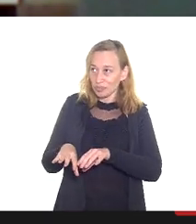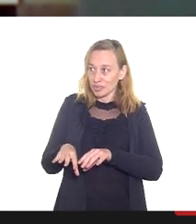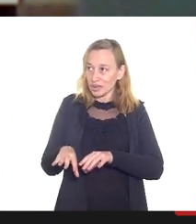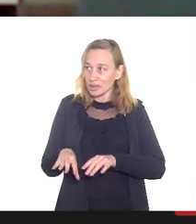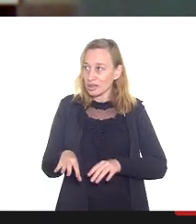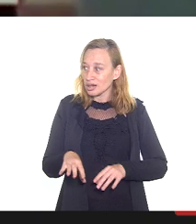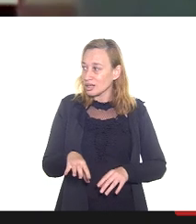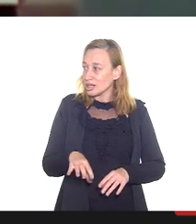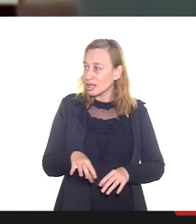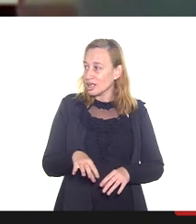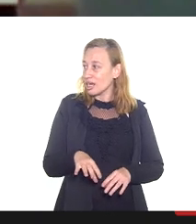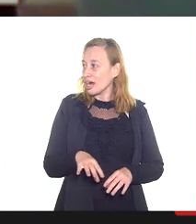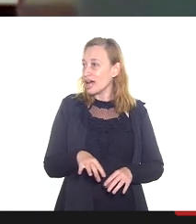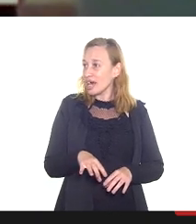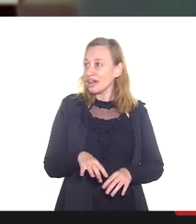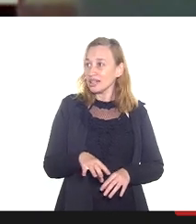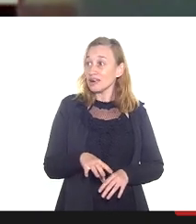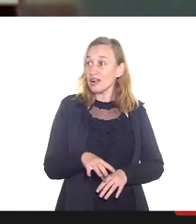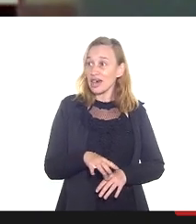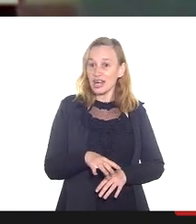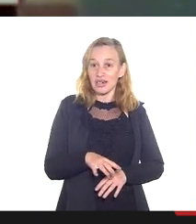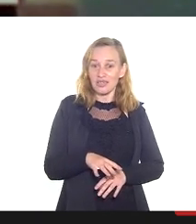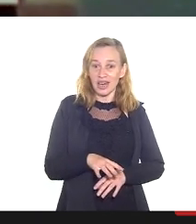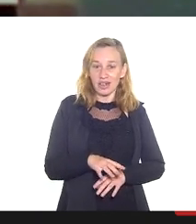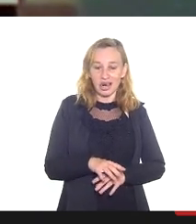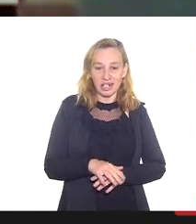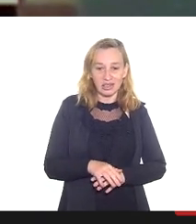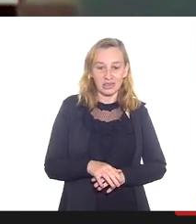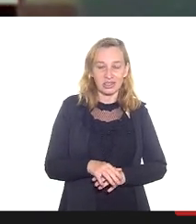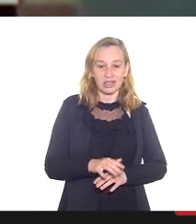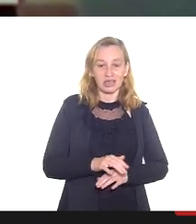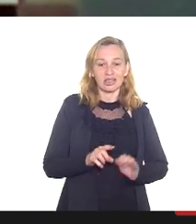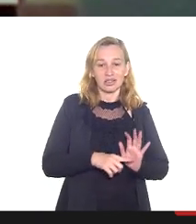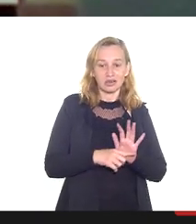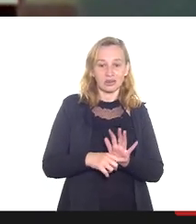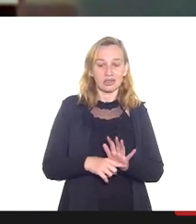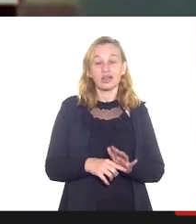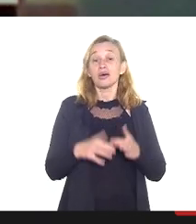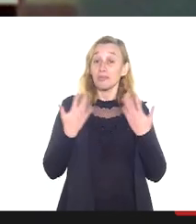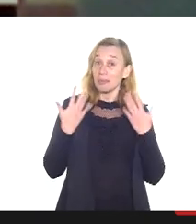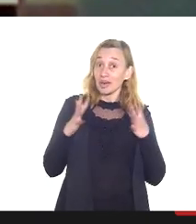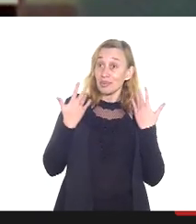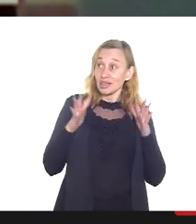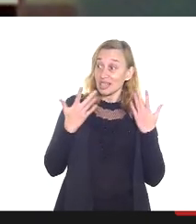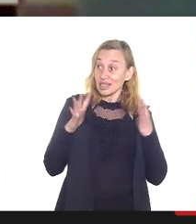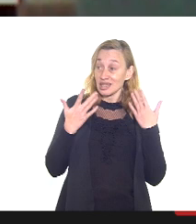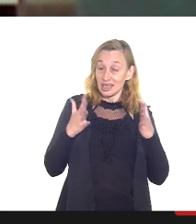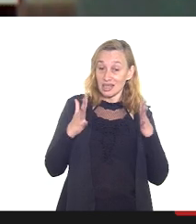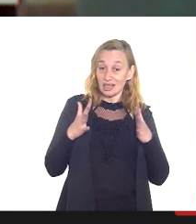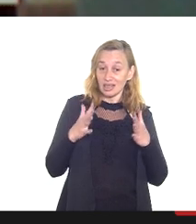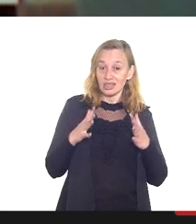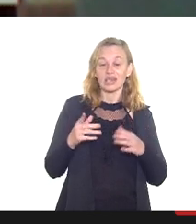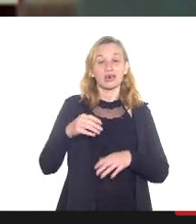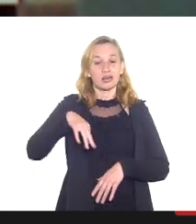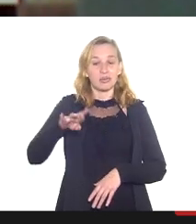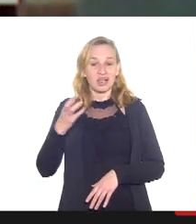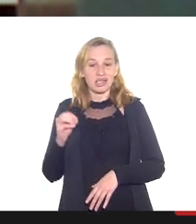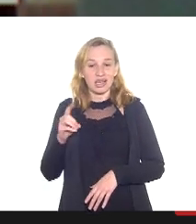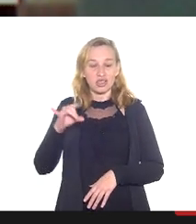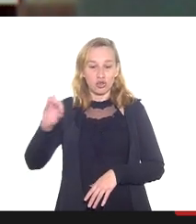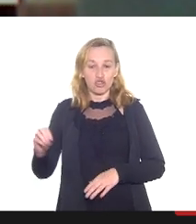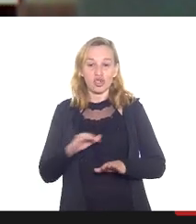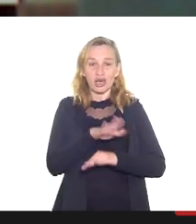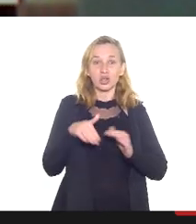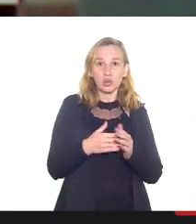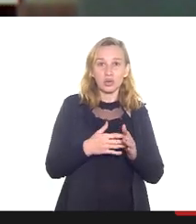qualidade do atendimento que está sendo prestado à população. Então, eu faço uma saudação ao Marcelo Cedini, a todos que estão votando na